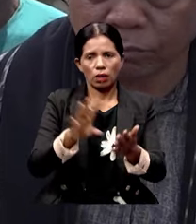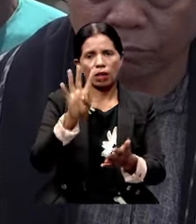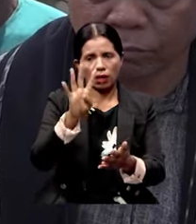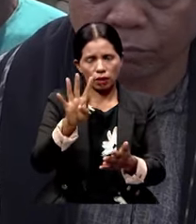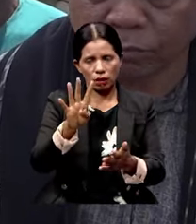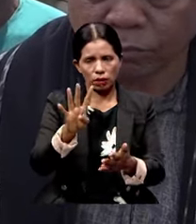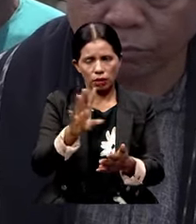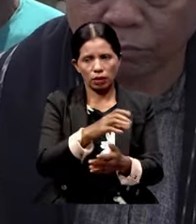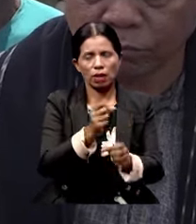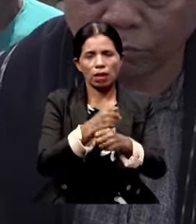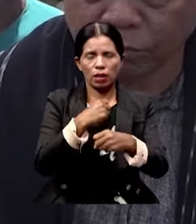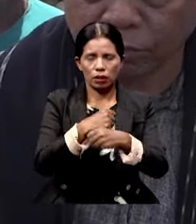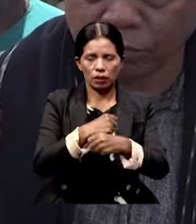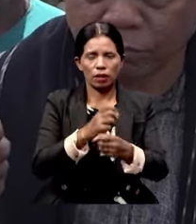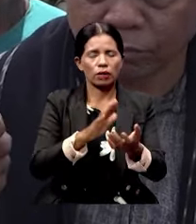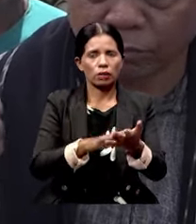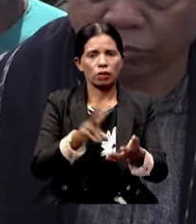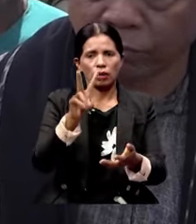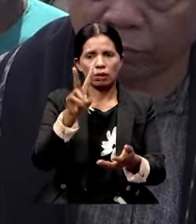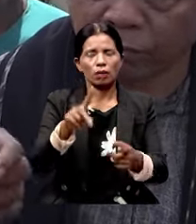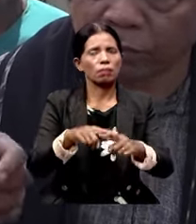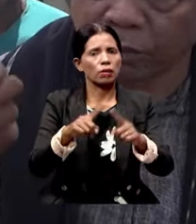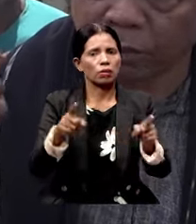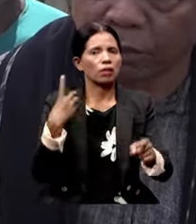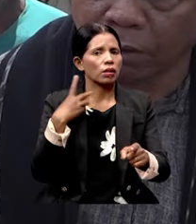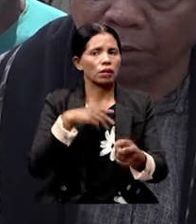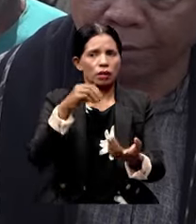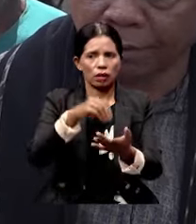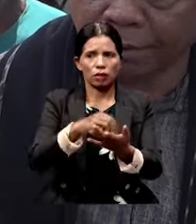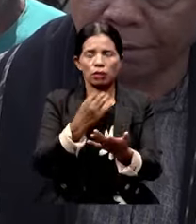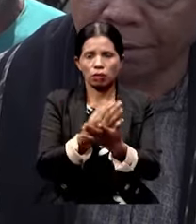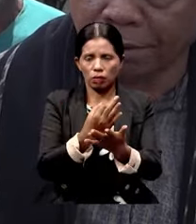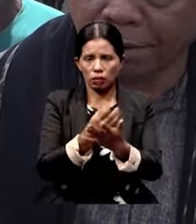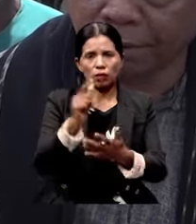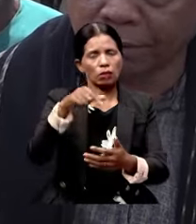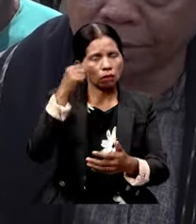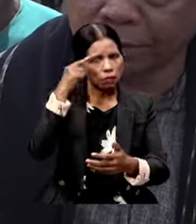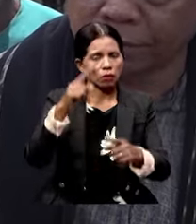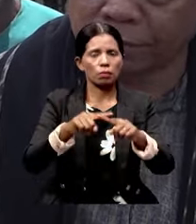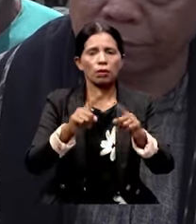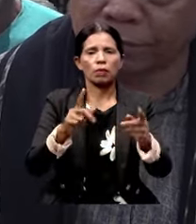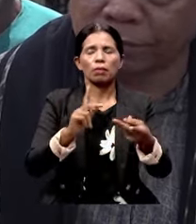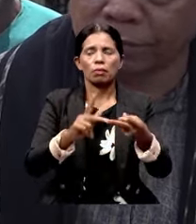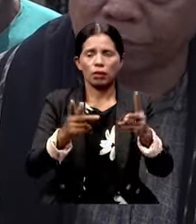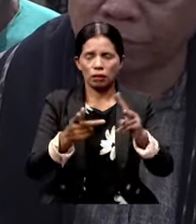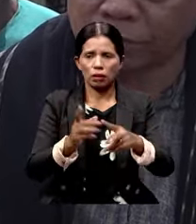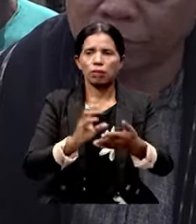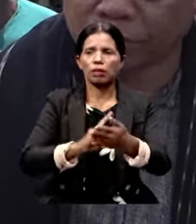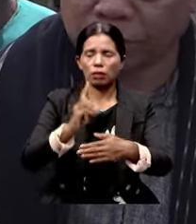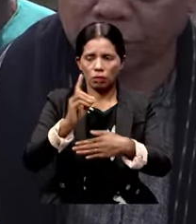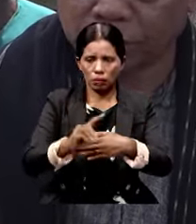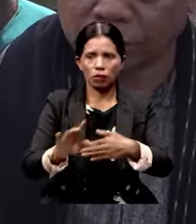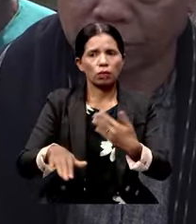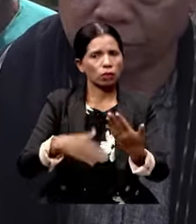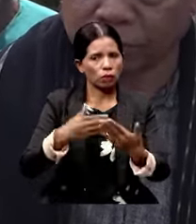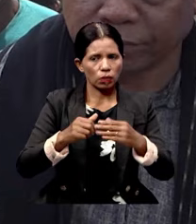reabilitação parece que a escola rua. Mas bem Laos está garantido o orçamento do governo Ninia, mas bem parceiro de desenvolvimento Seramos